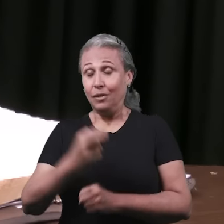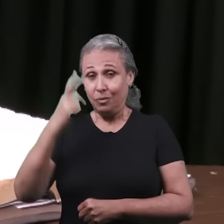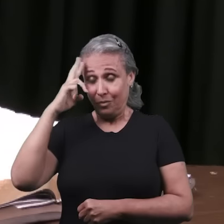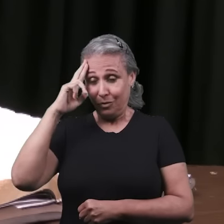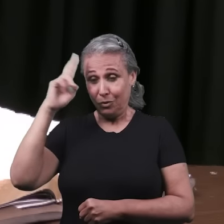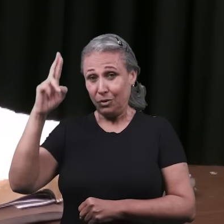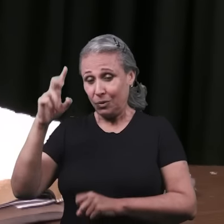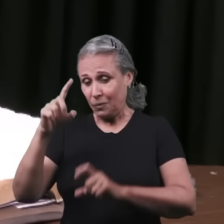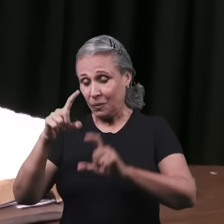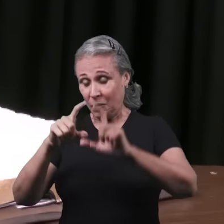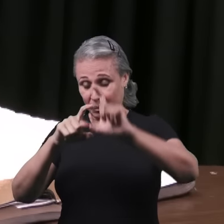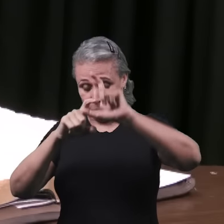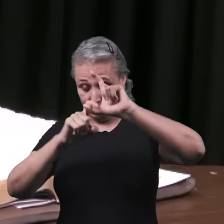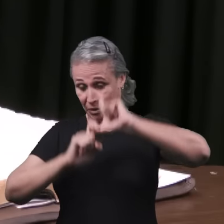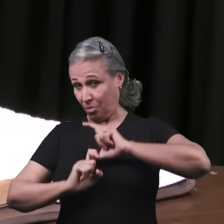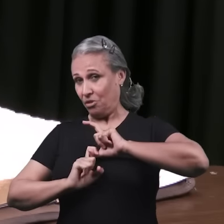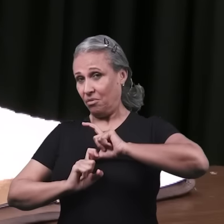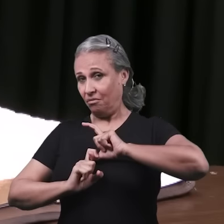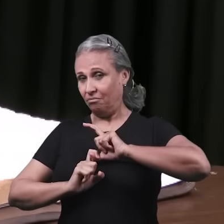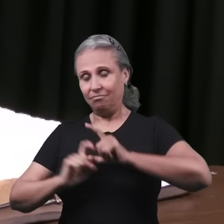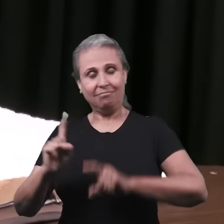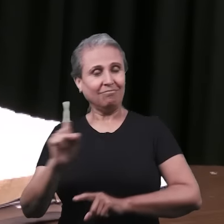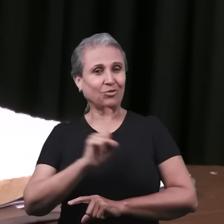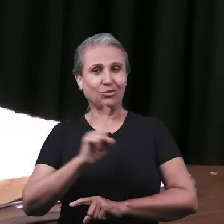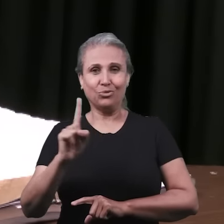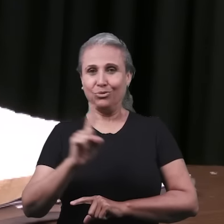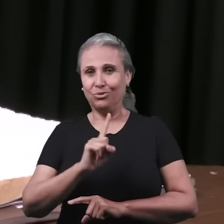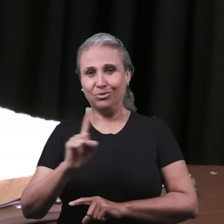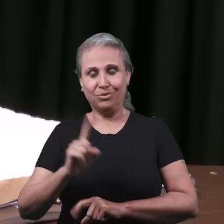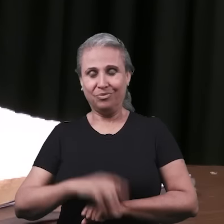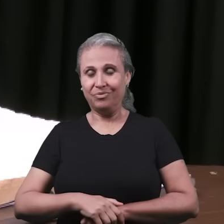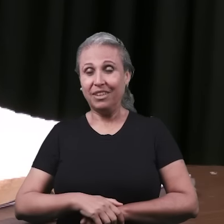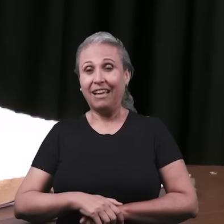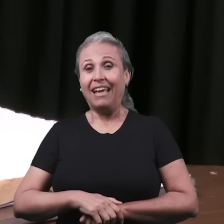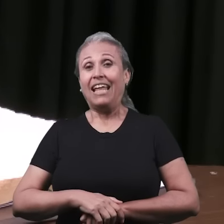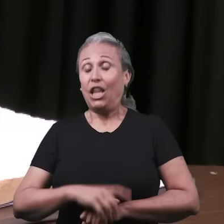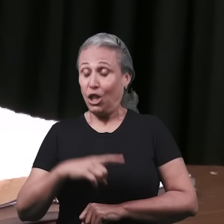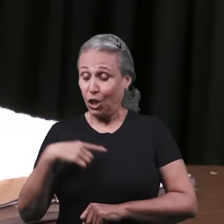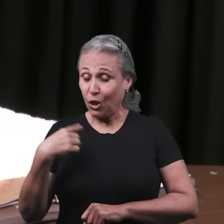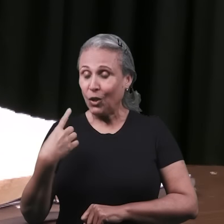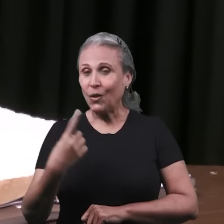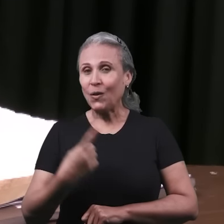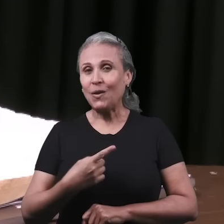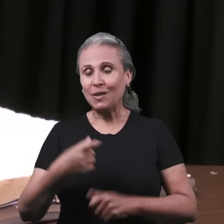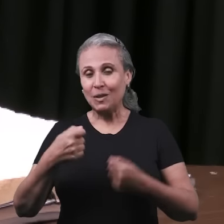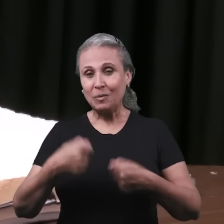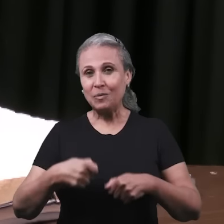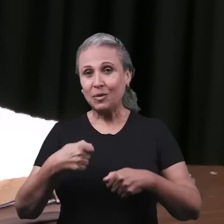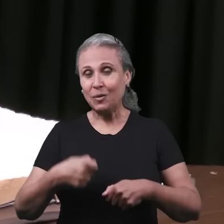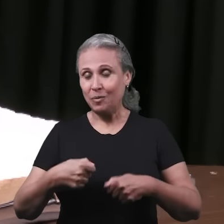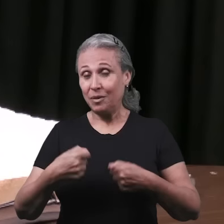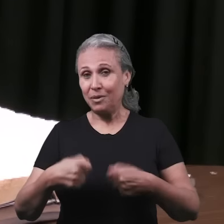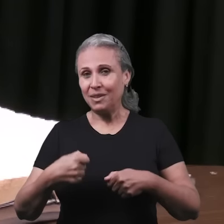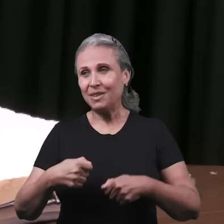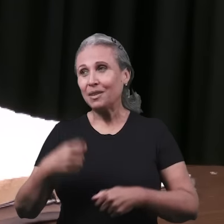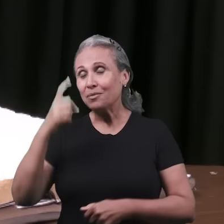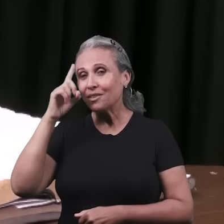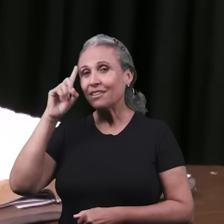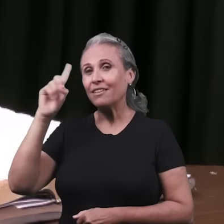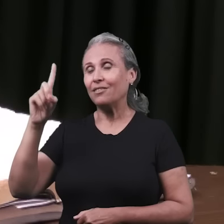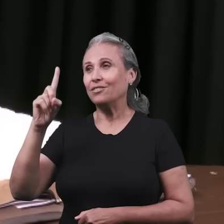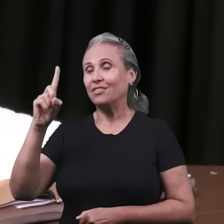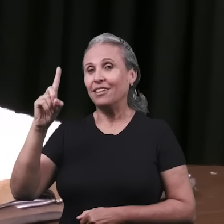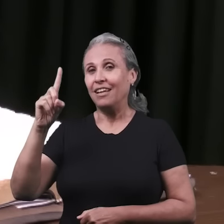não depende de homens para a realização da sua obra. Cabe a nós estarmos na posição. Fala,